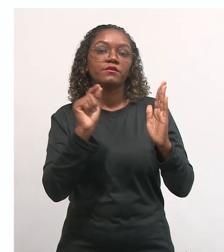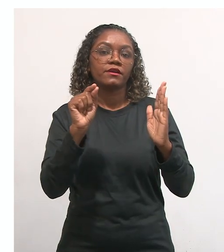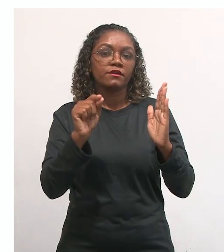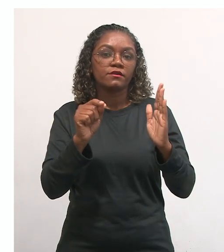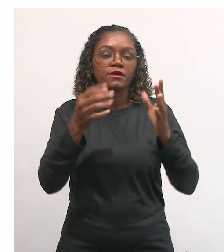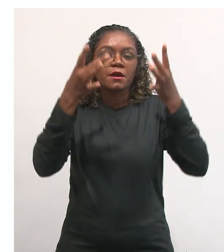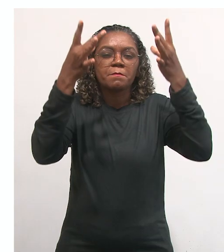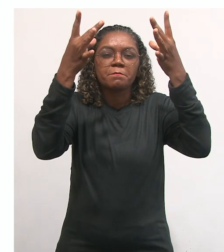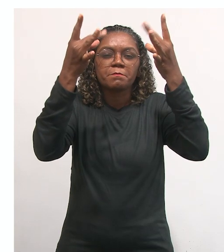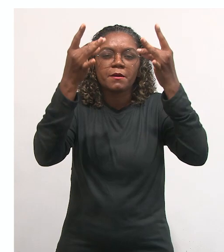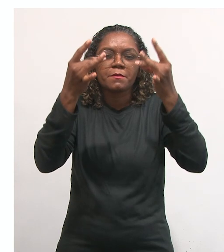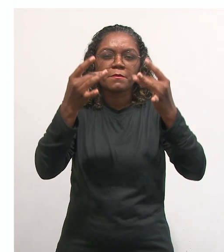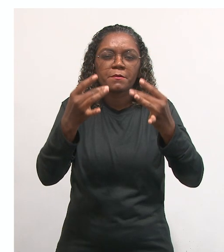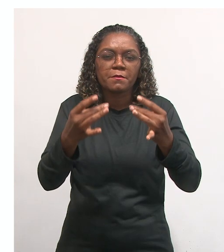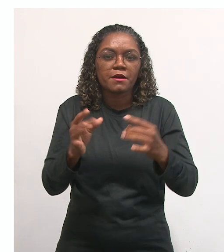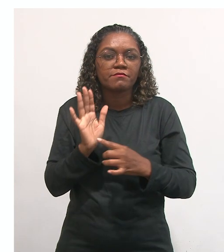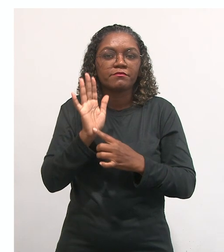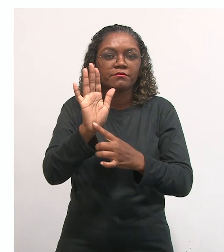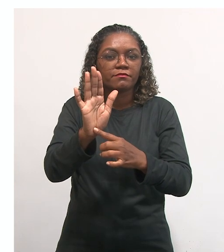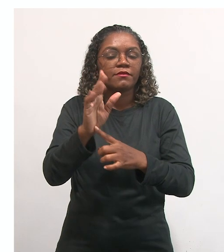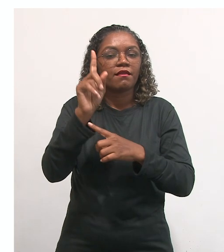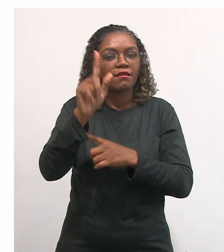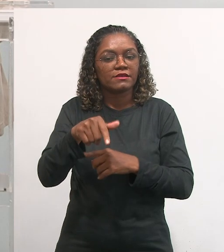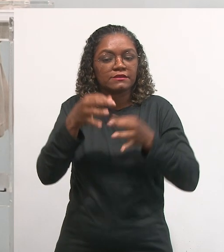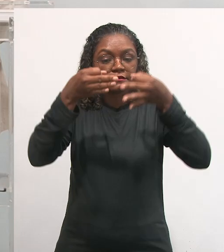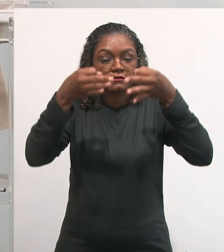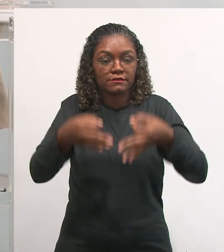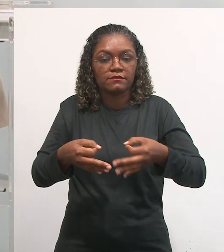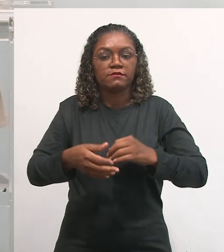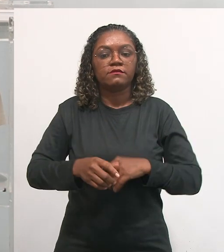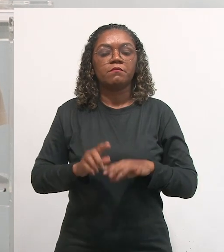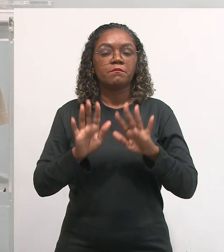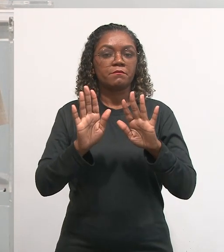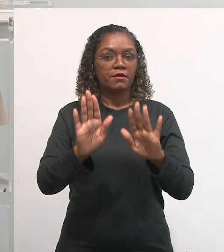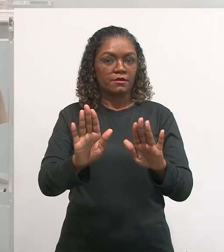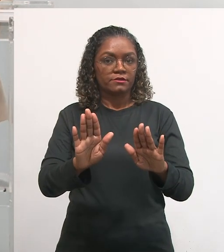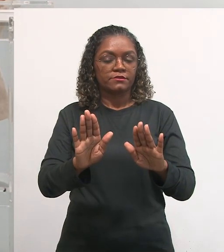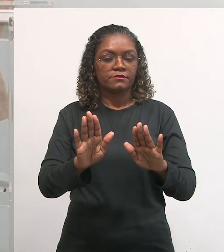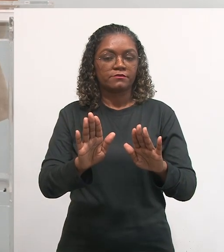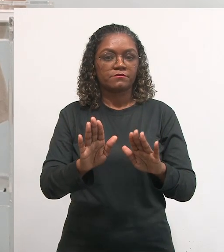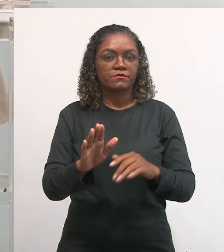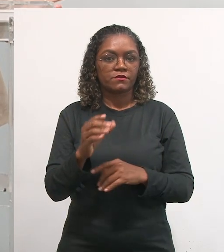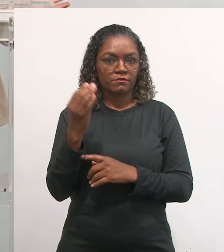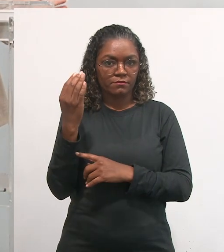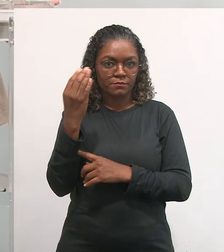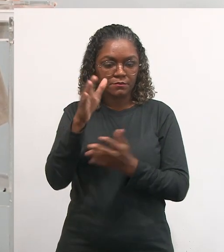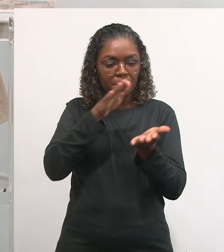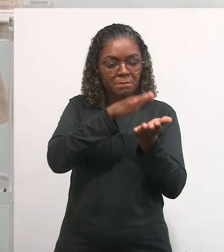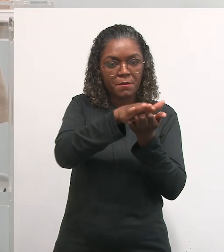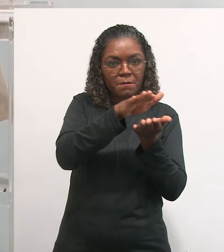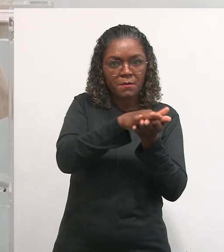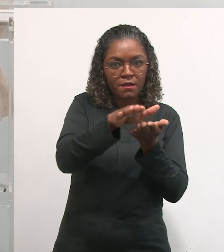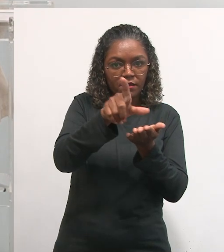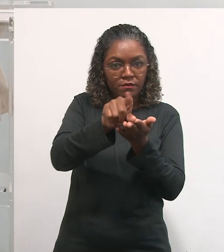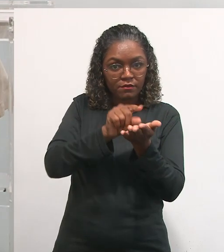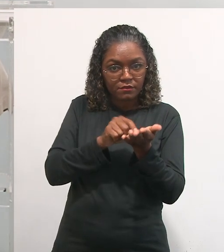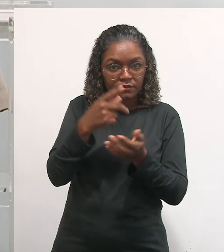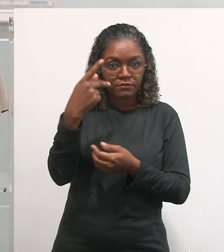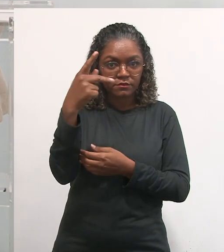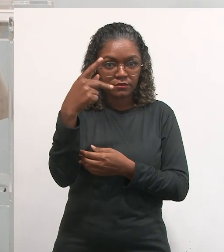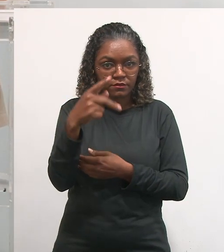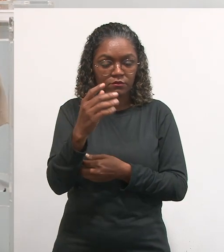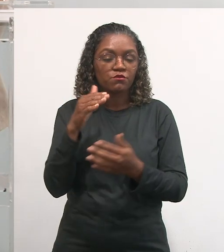de como deve ser feito porém todavia entretanto se você Pretender fazer a publicação do seu artigo